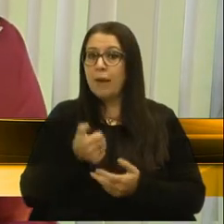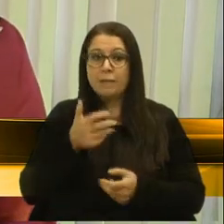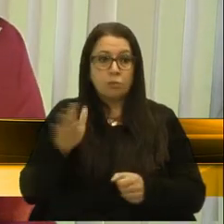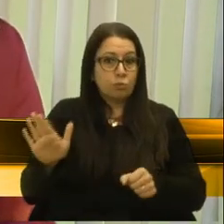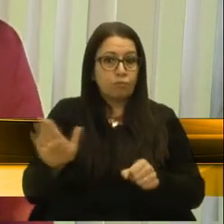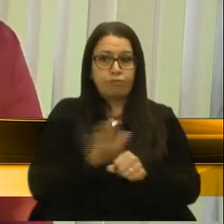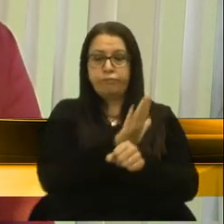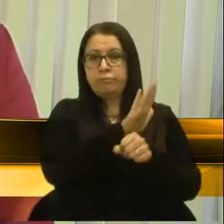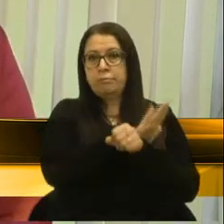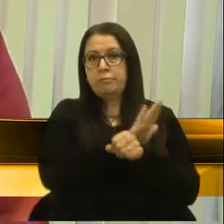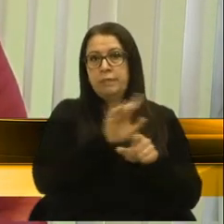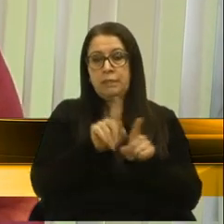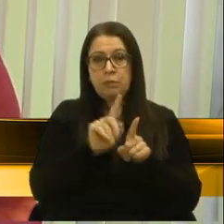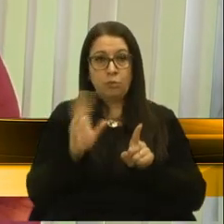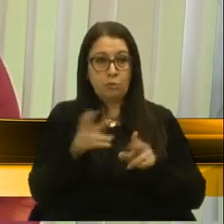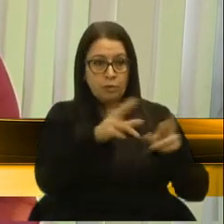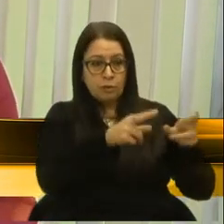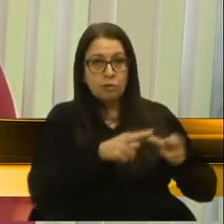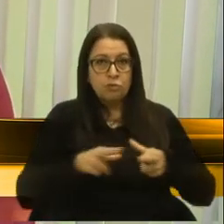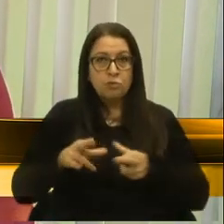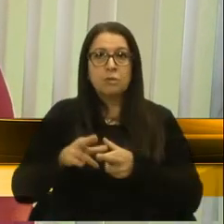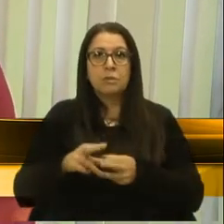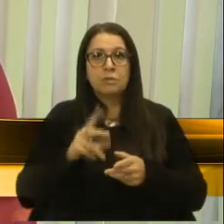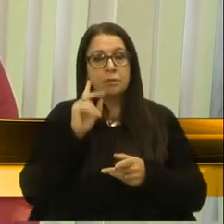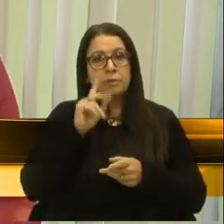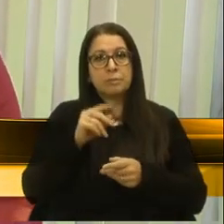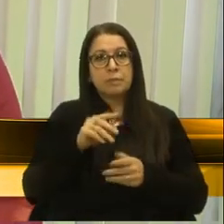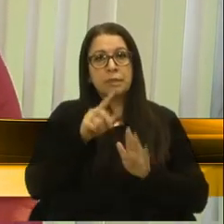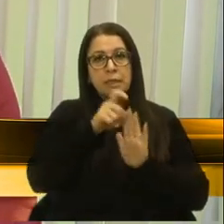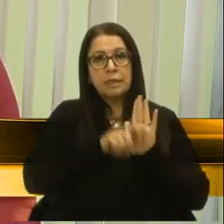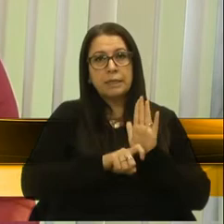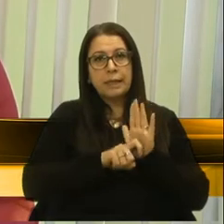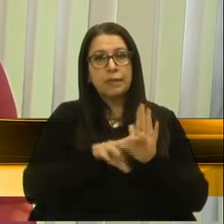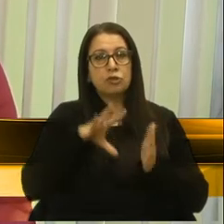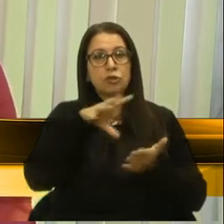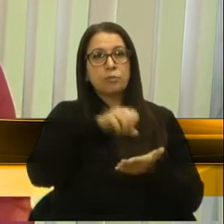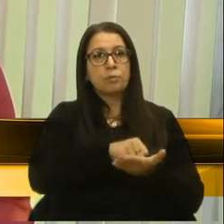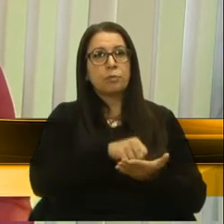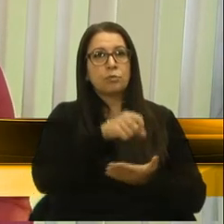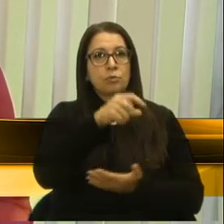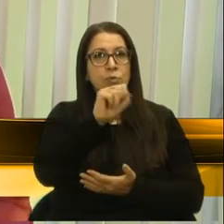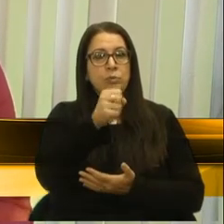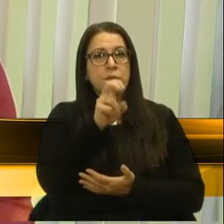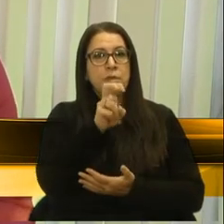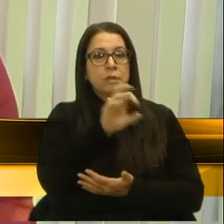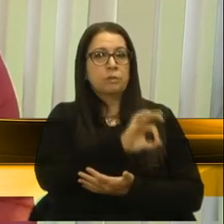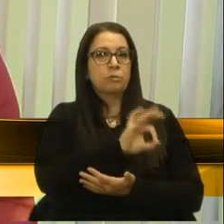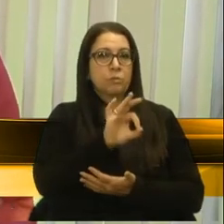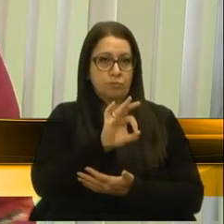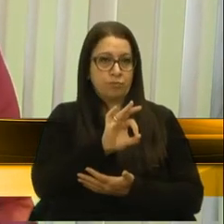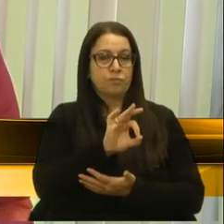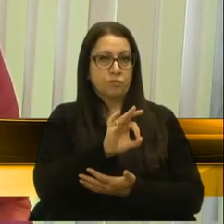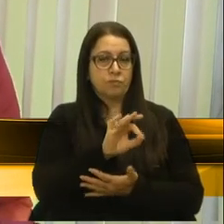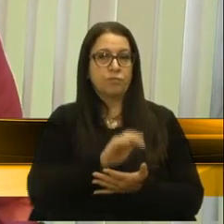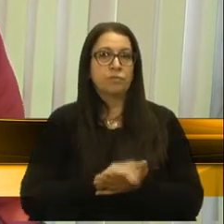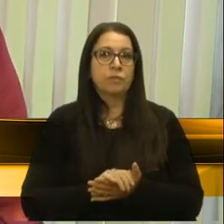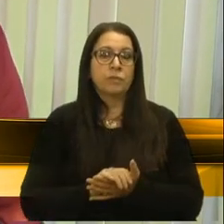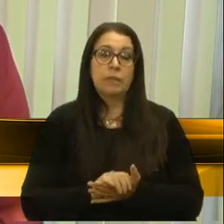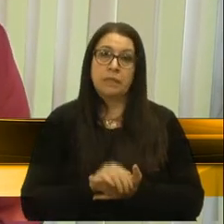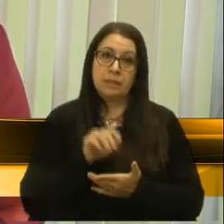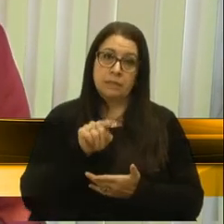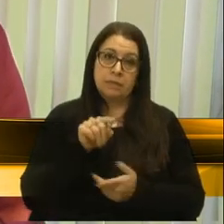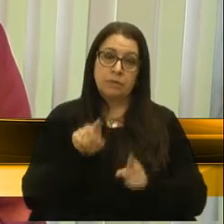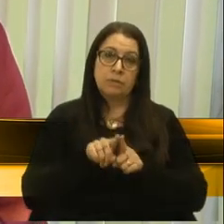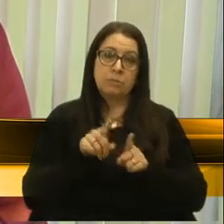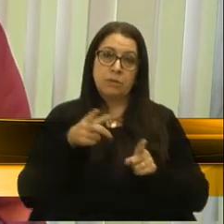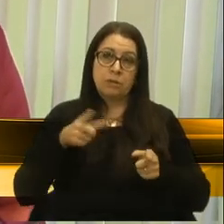a gente considerar toda a região, a gente está com a taxa de ocupação de 85%. E isso aí, a gente